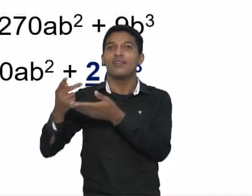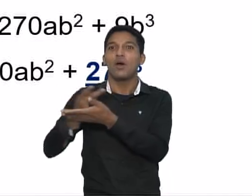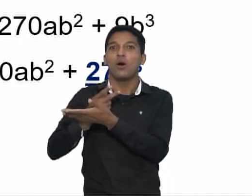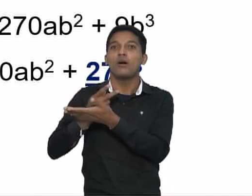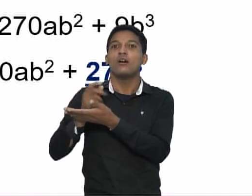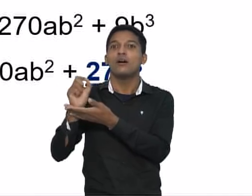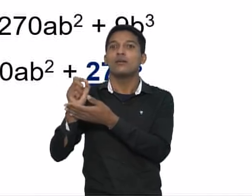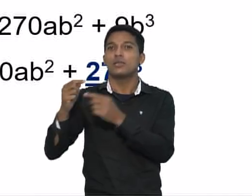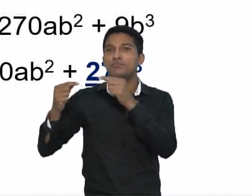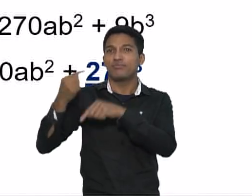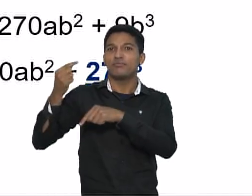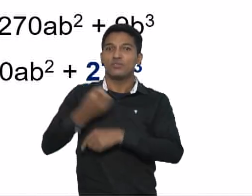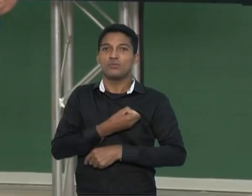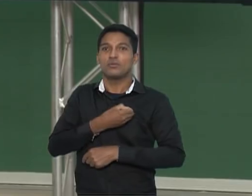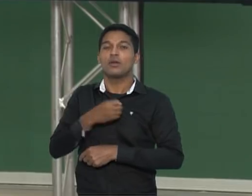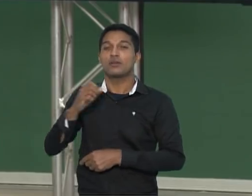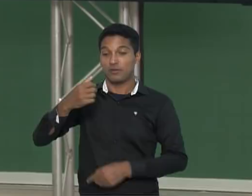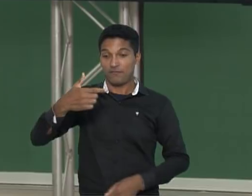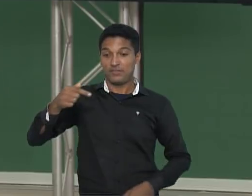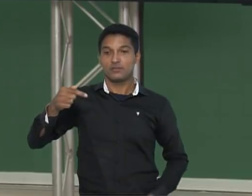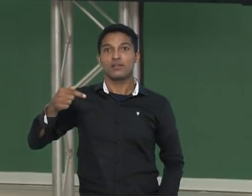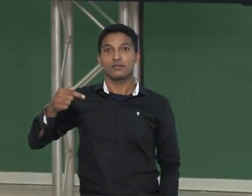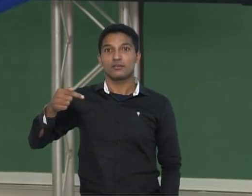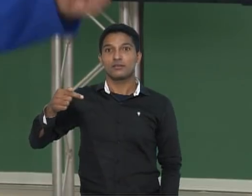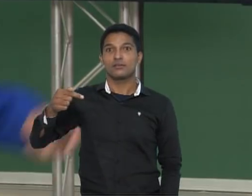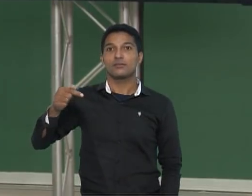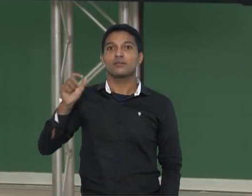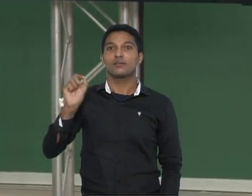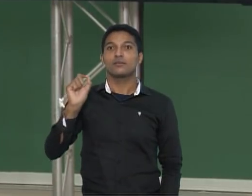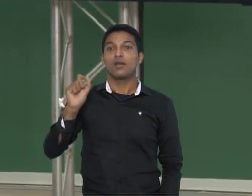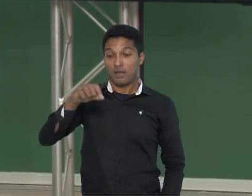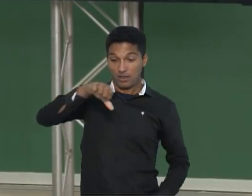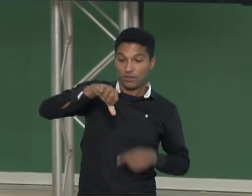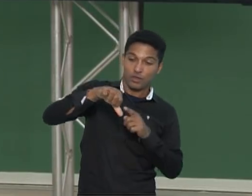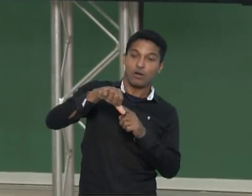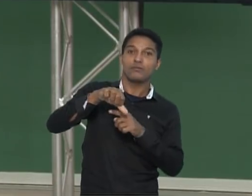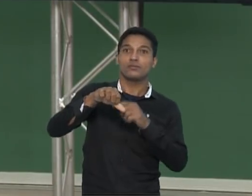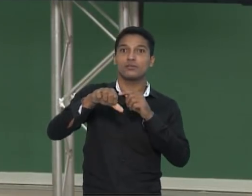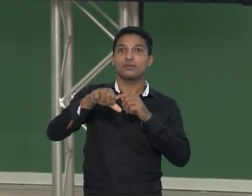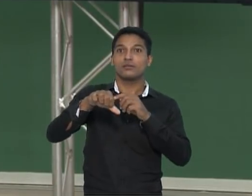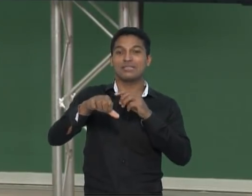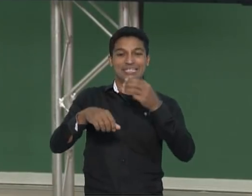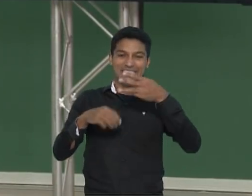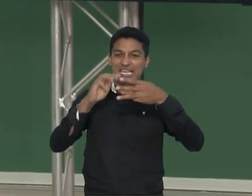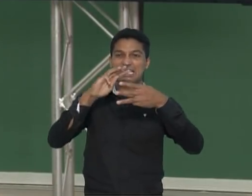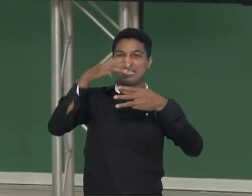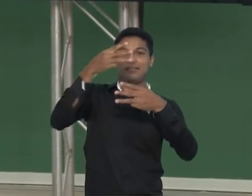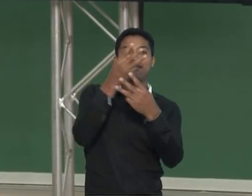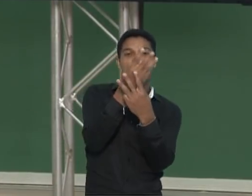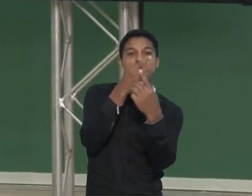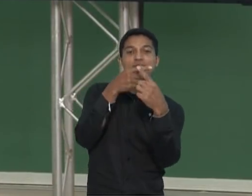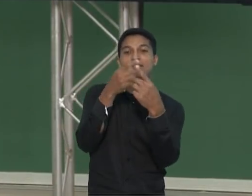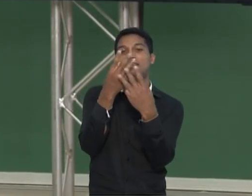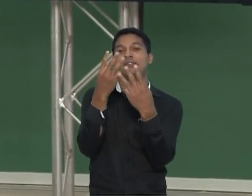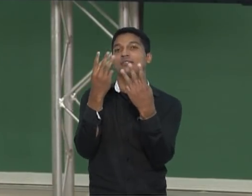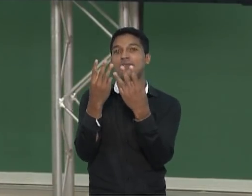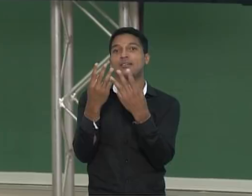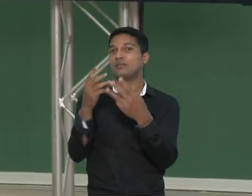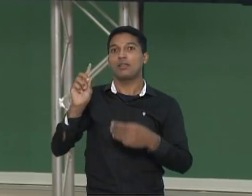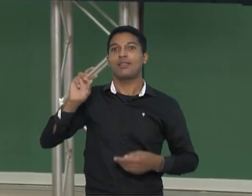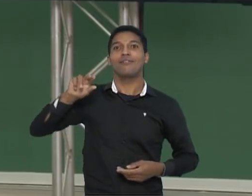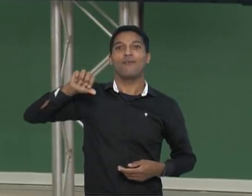último termo, que é o 27. Né? E ali estava 9. 3 elevado ao cubo não é 9, né? 3 vezes 3 vezes 3,